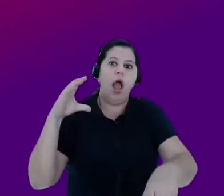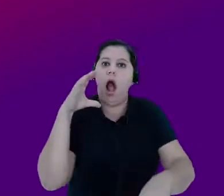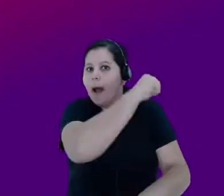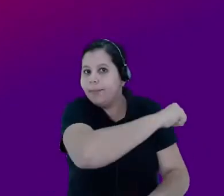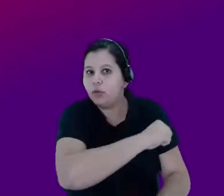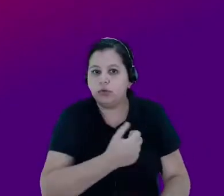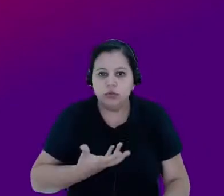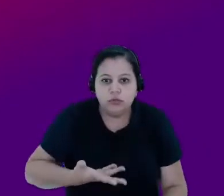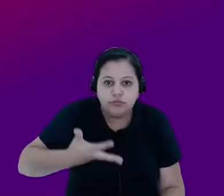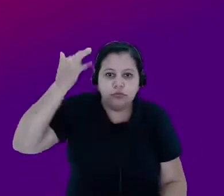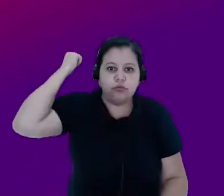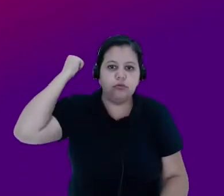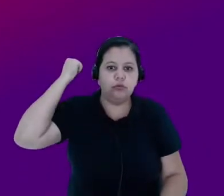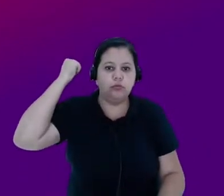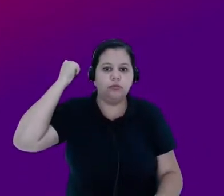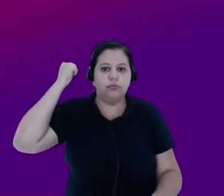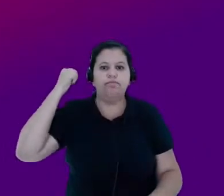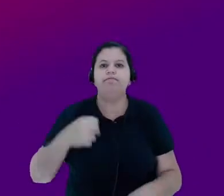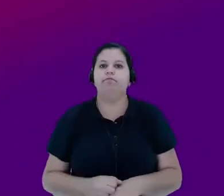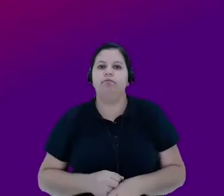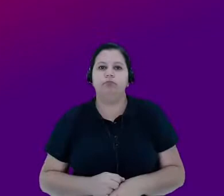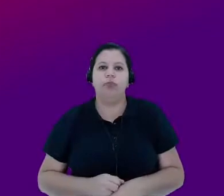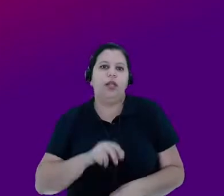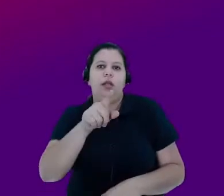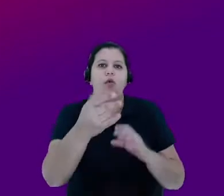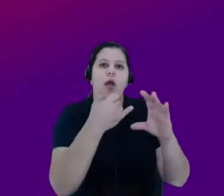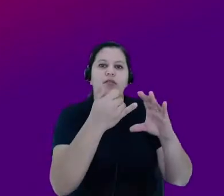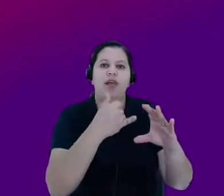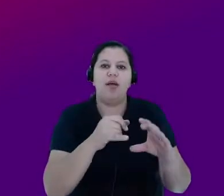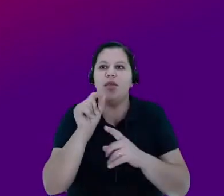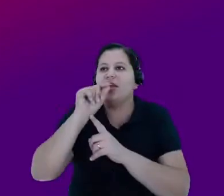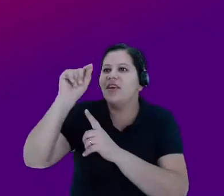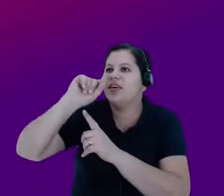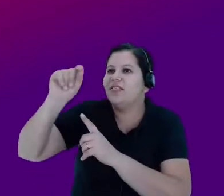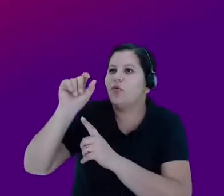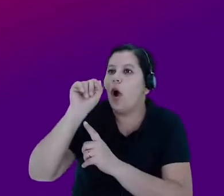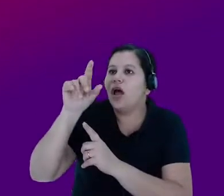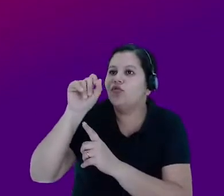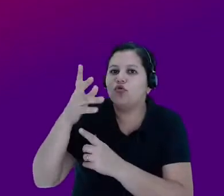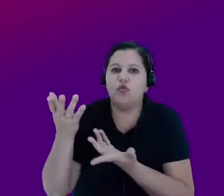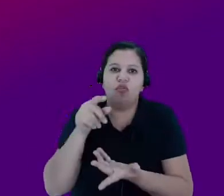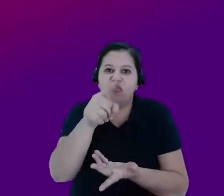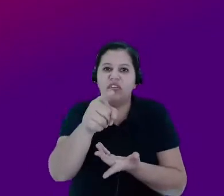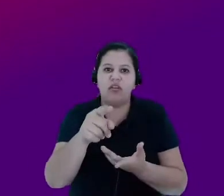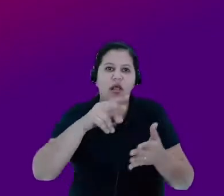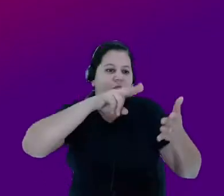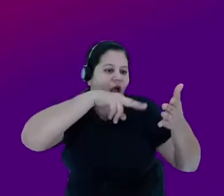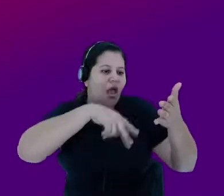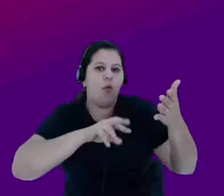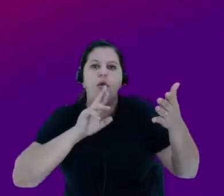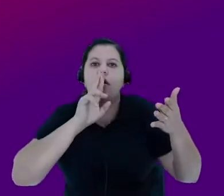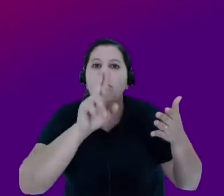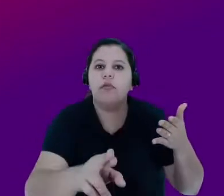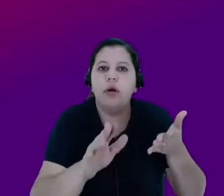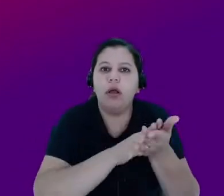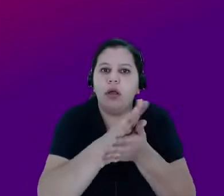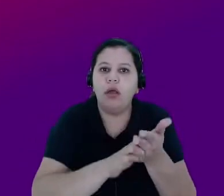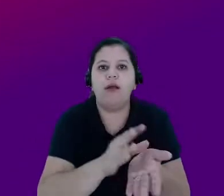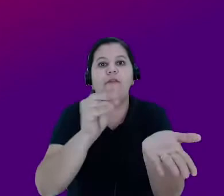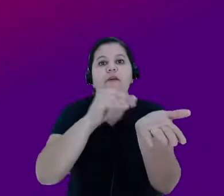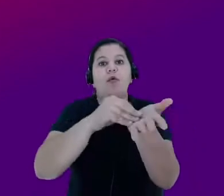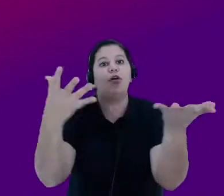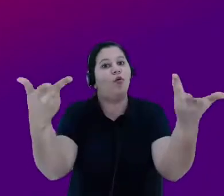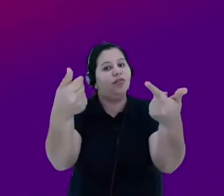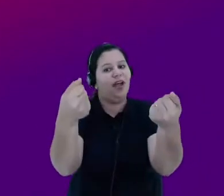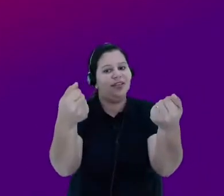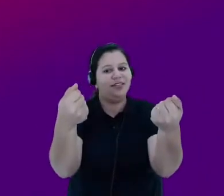azul no WhatsApp. Então, se você leu e não tem resposta, você já não presta mais um serviço de qualidade, né? Então, por